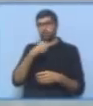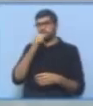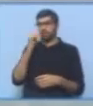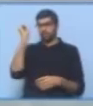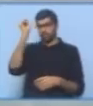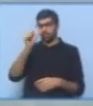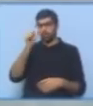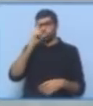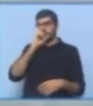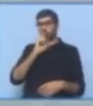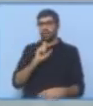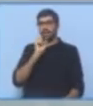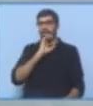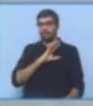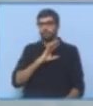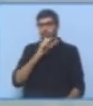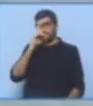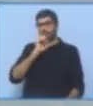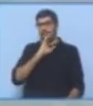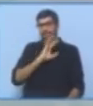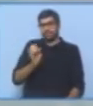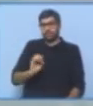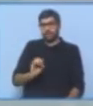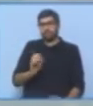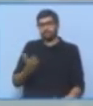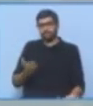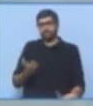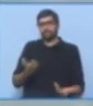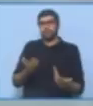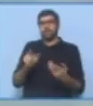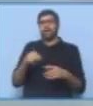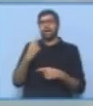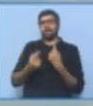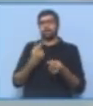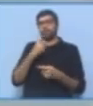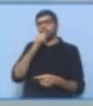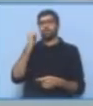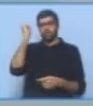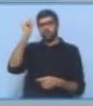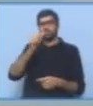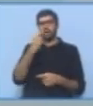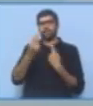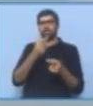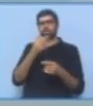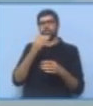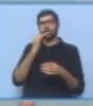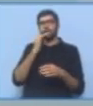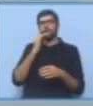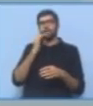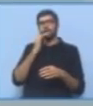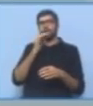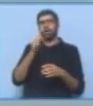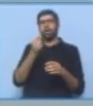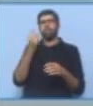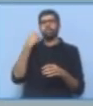batizados, que não me recordo, não tenho uma lembrança e que, porventura, às vezes temos o nosso batismo na arca congeladora, lá no fundo.